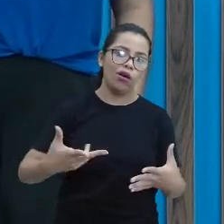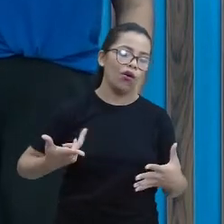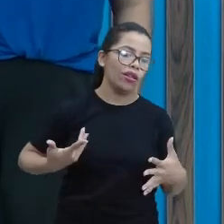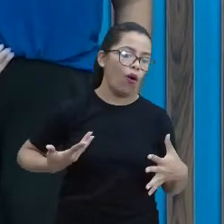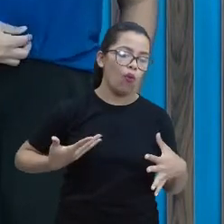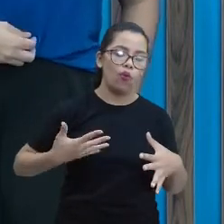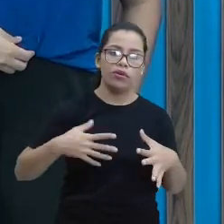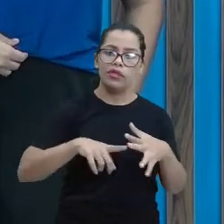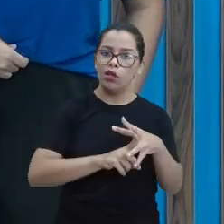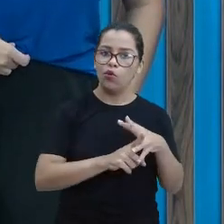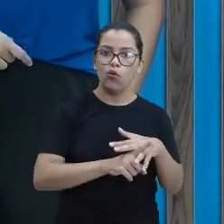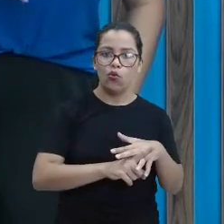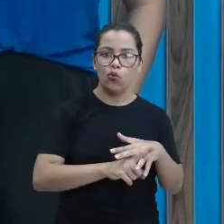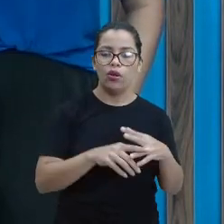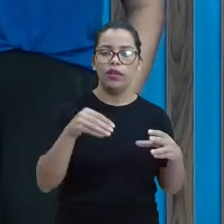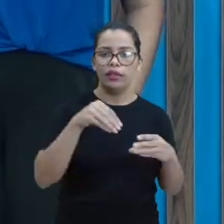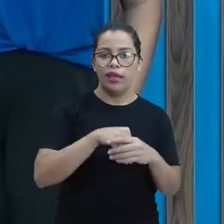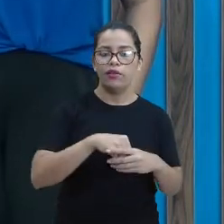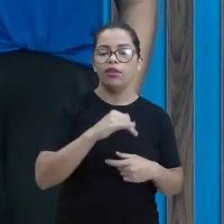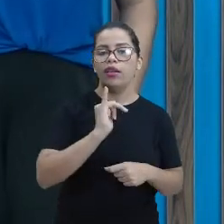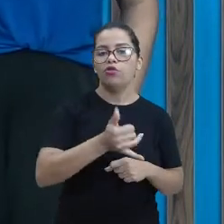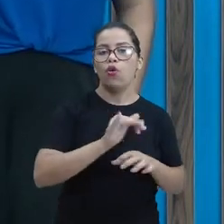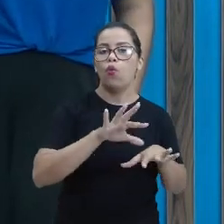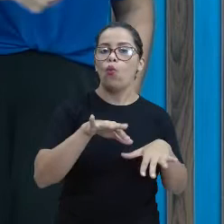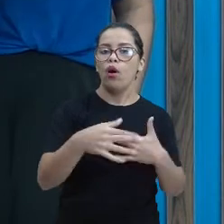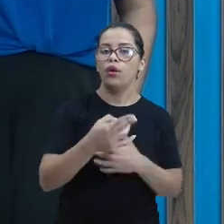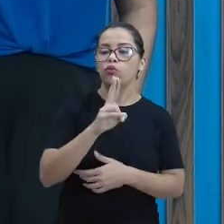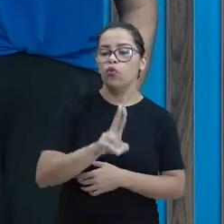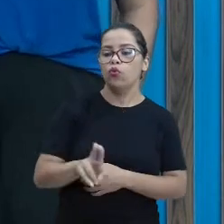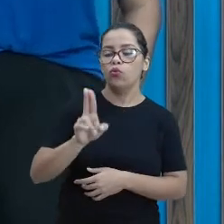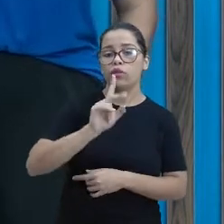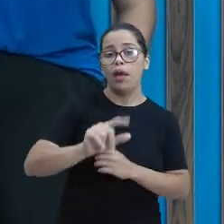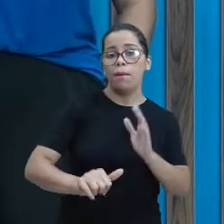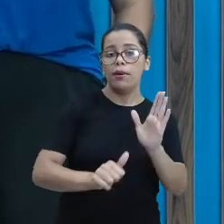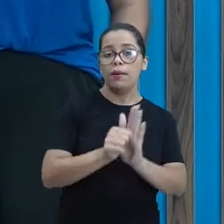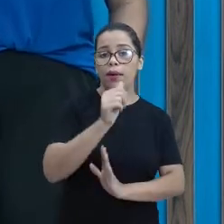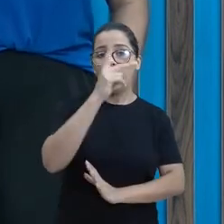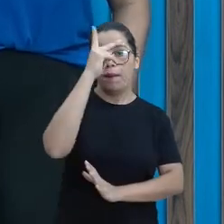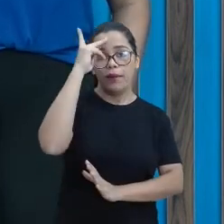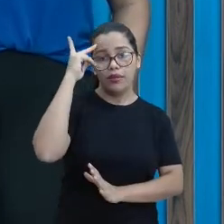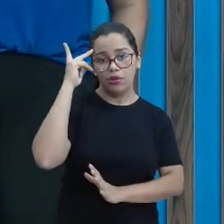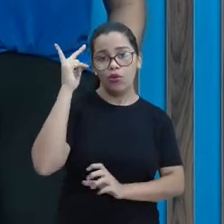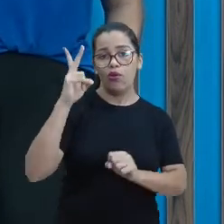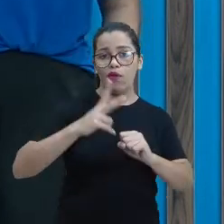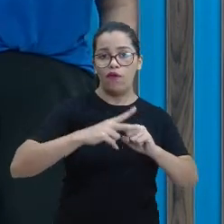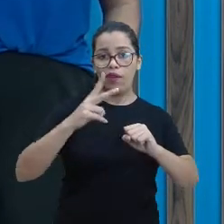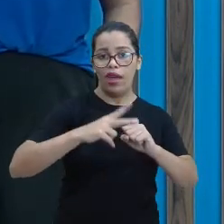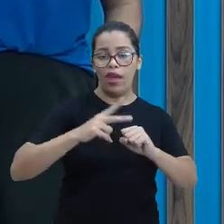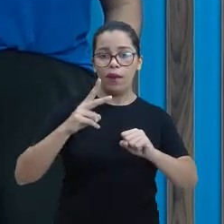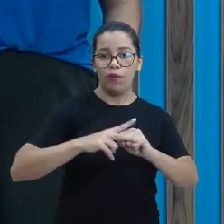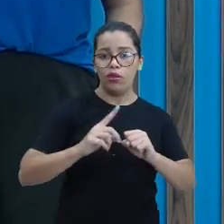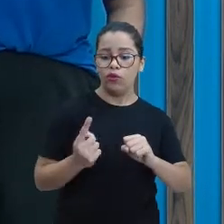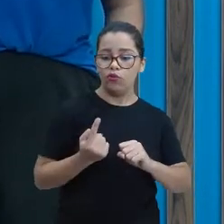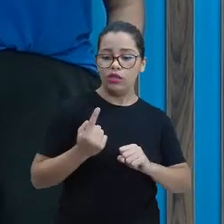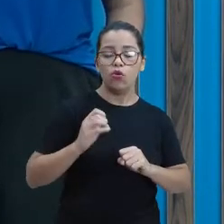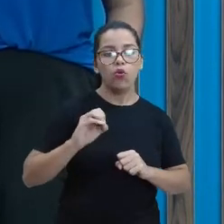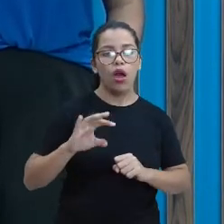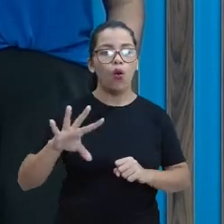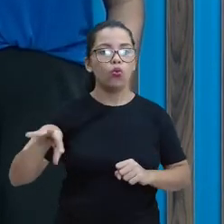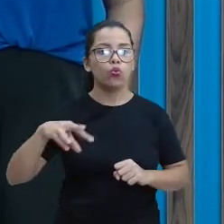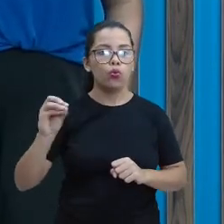no discurso. Quando ele usa as primeiras pessoas do singular e do plural, ele instantaneamente se inclui naquele discurso